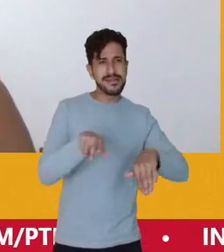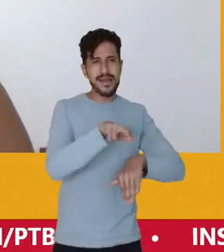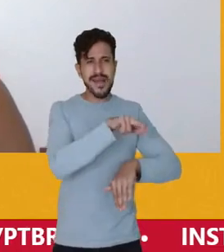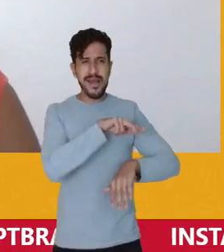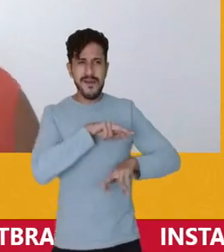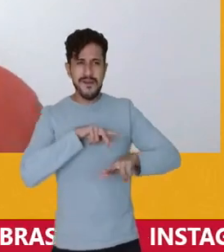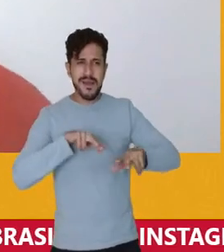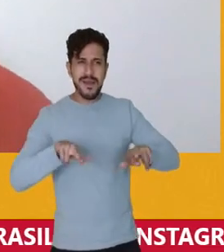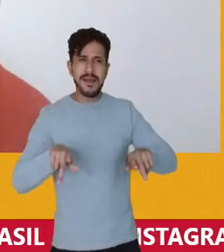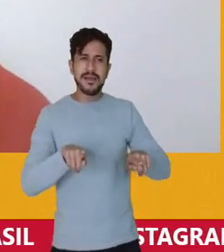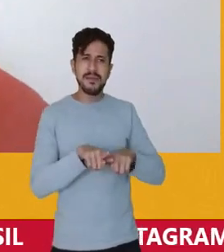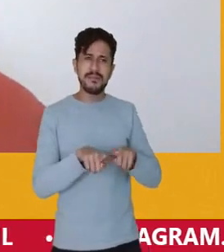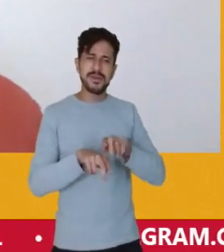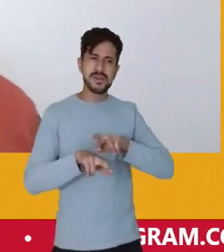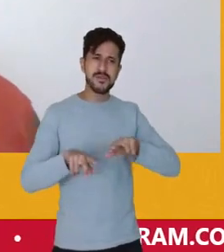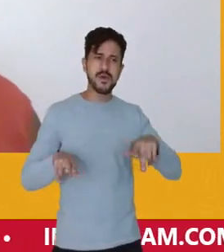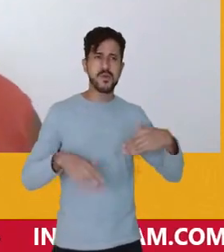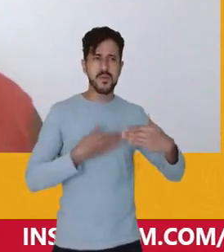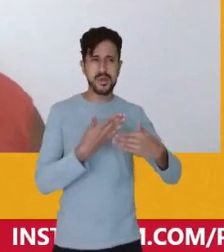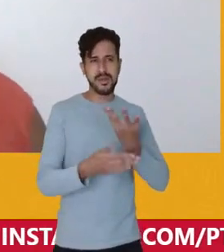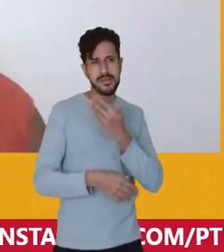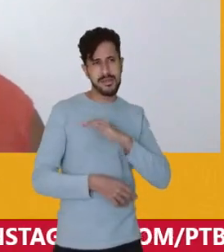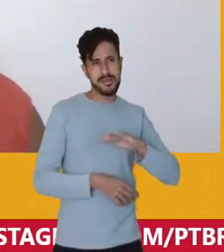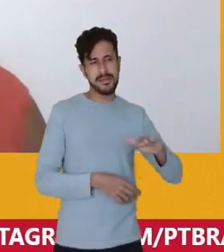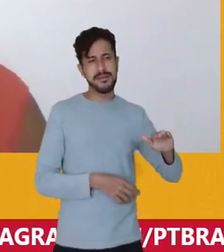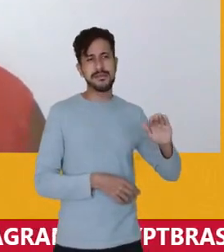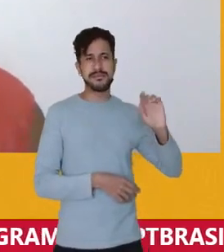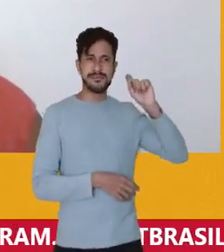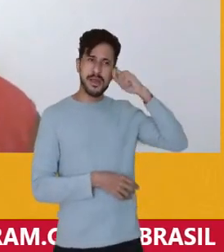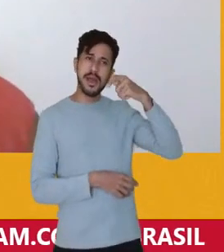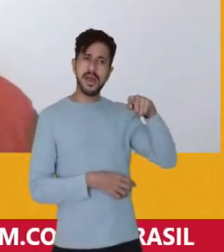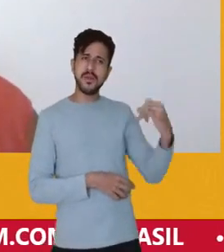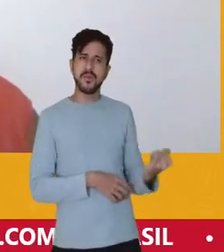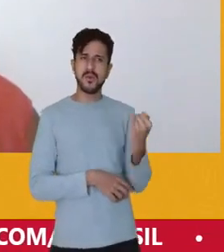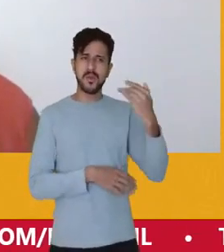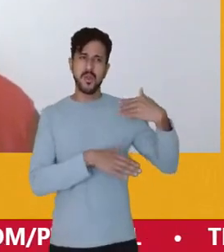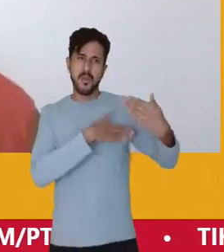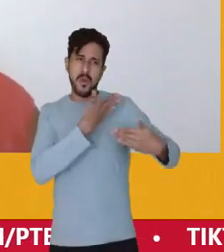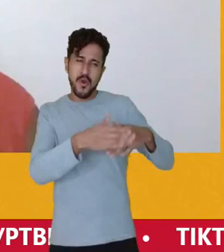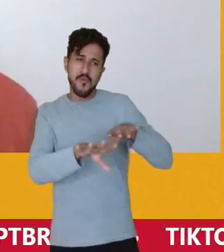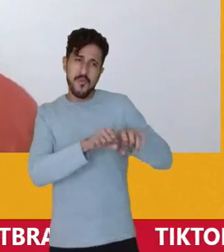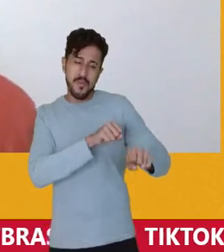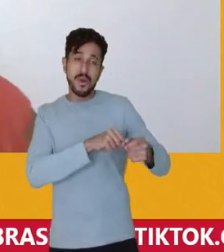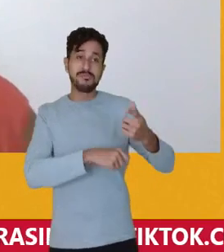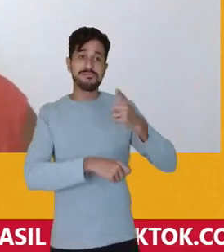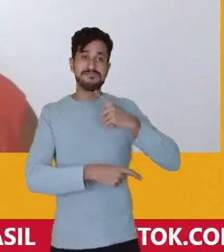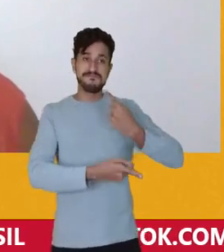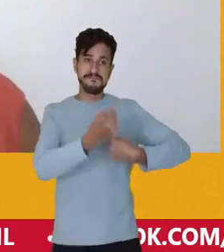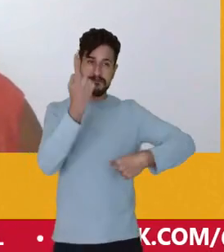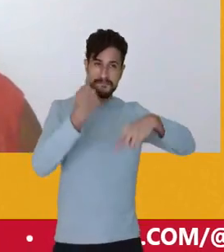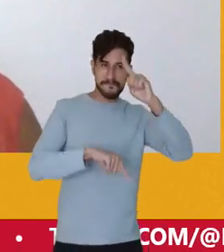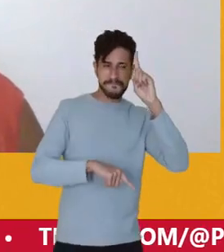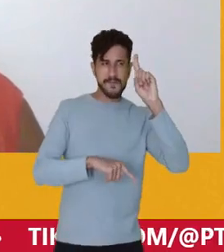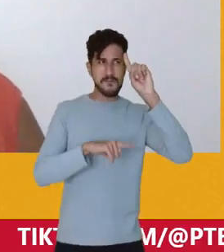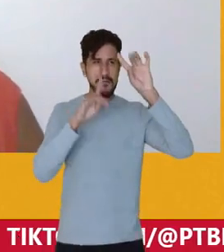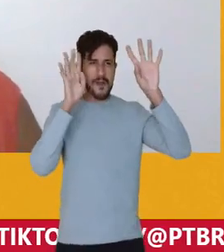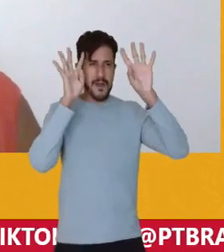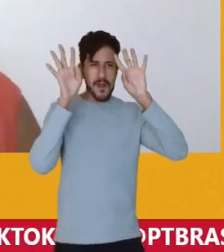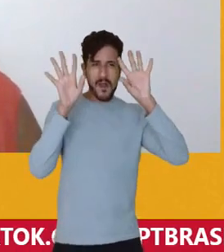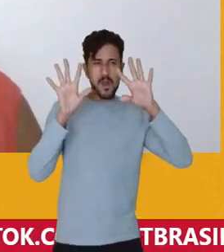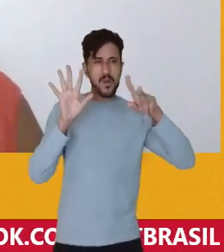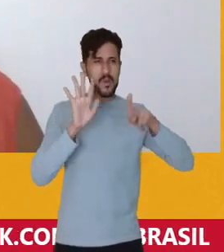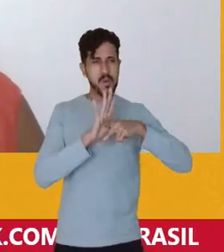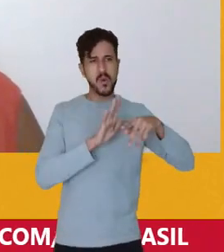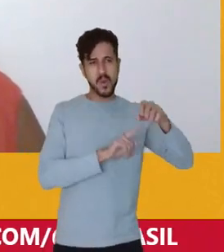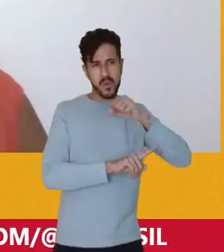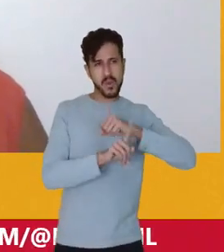das crianças e das infâncias negras. Então, há necessidade nesses processos formativos de uma mudança de imaginário